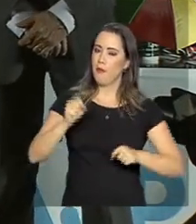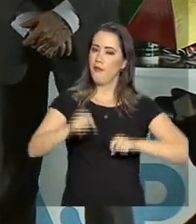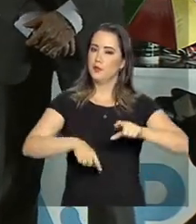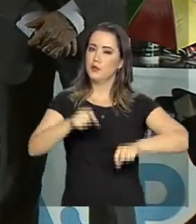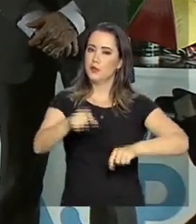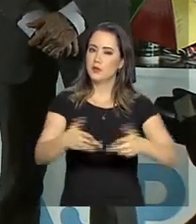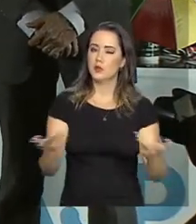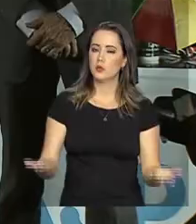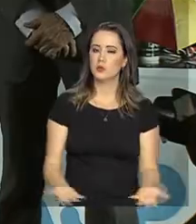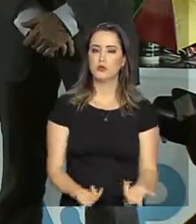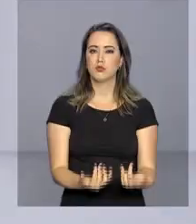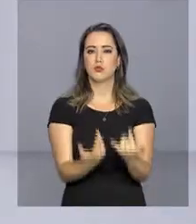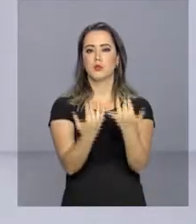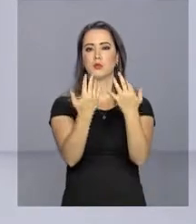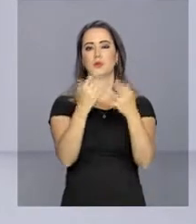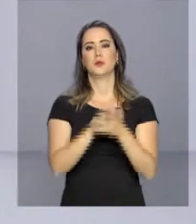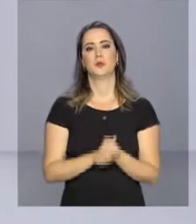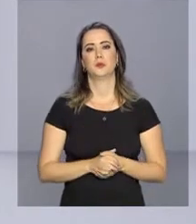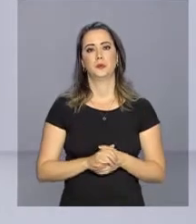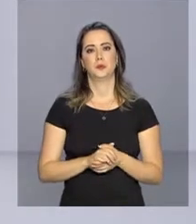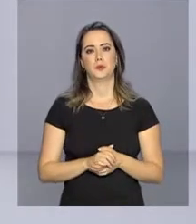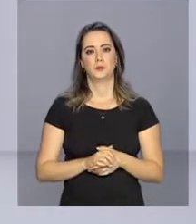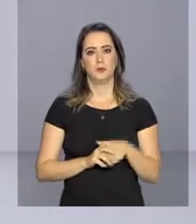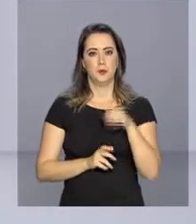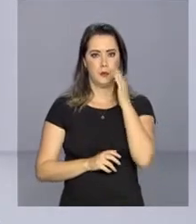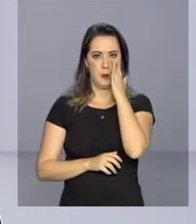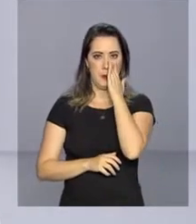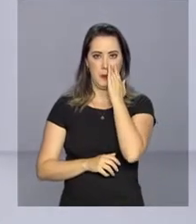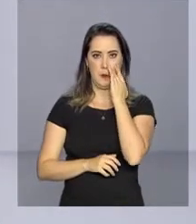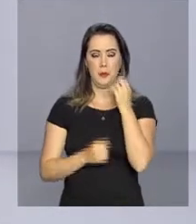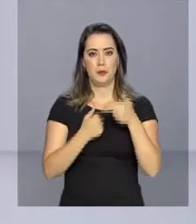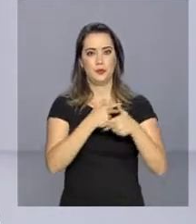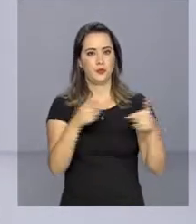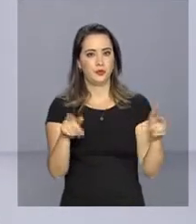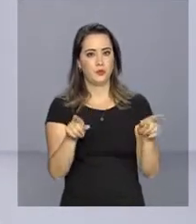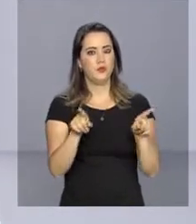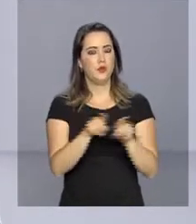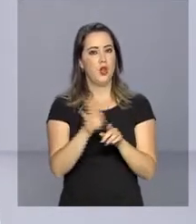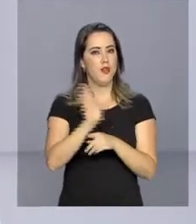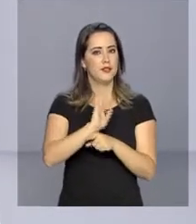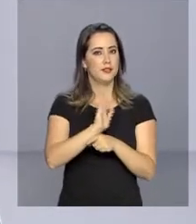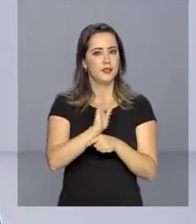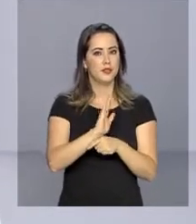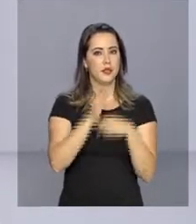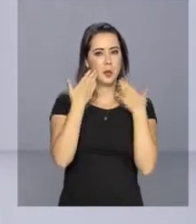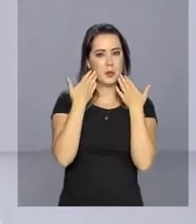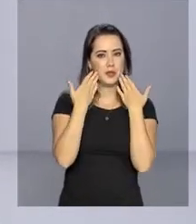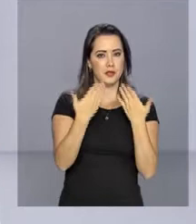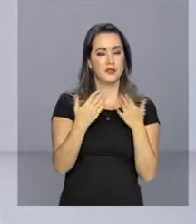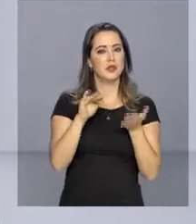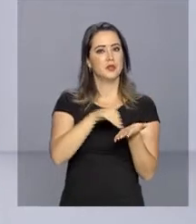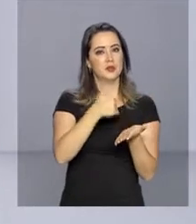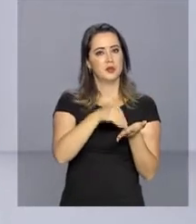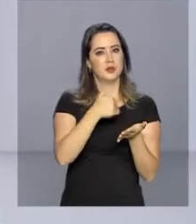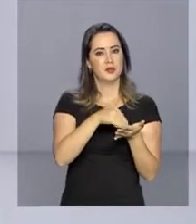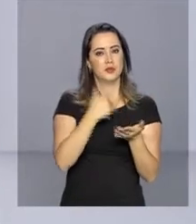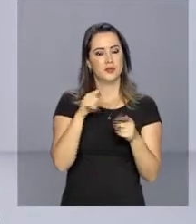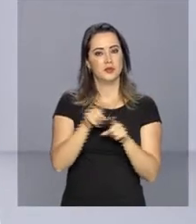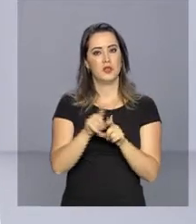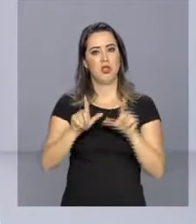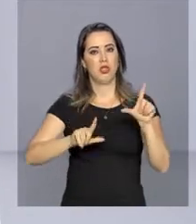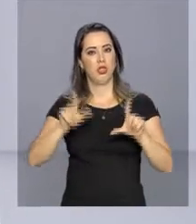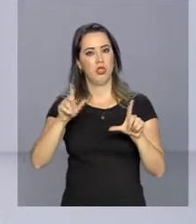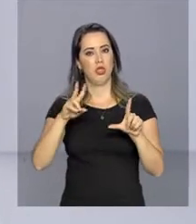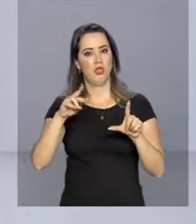ano um milhão curtas metragens vinhetas ou animações podem ser inscritas no circuito tela verde